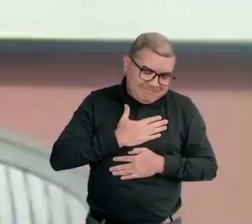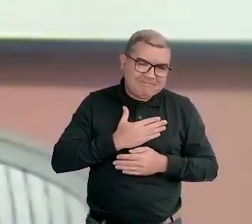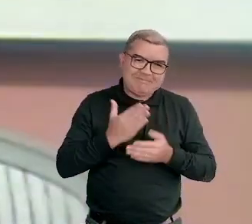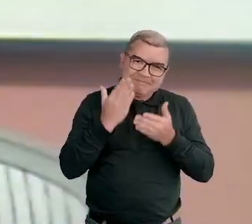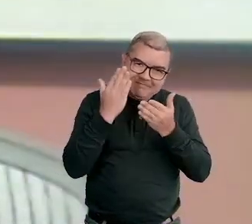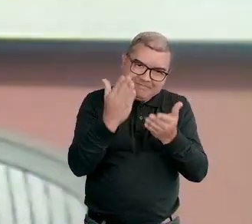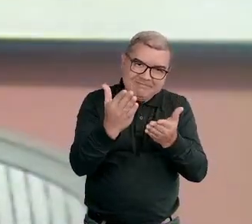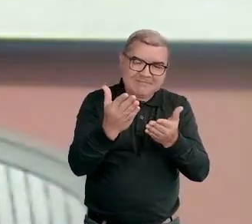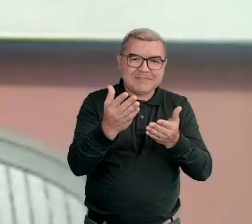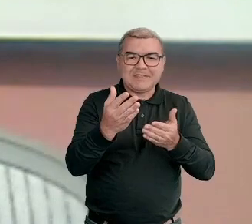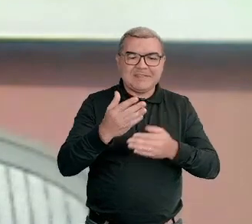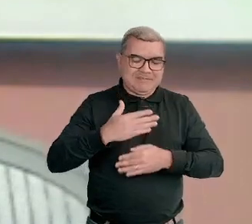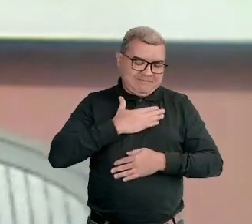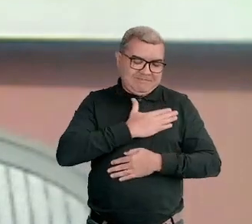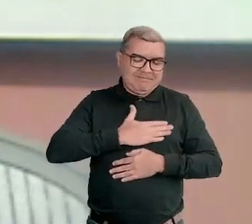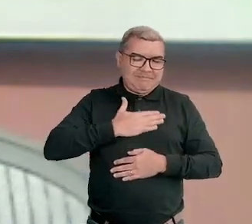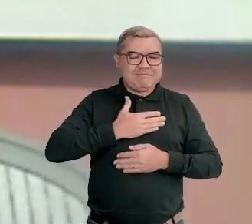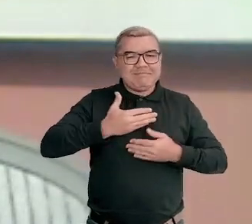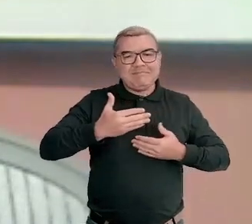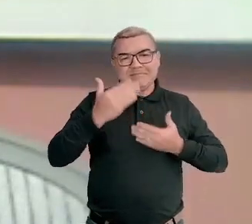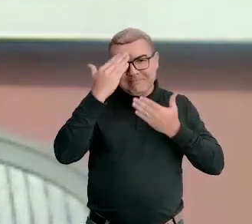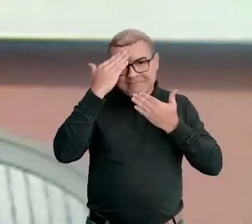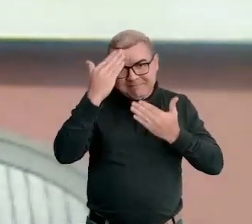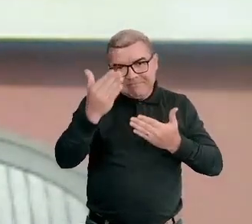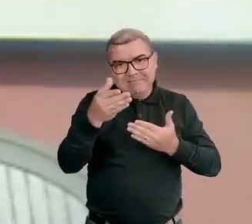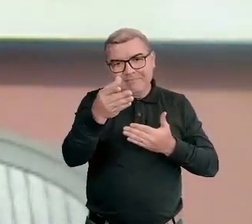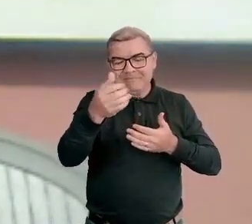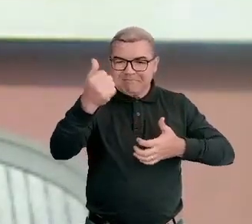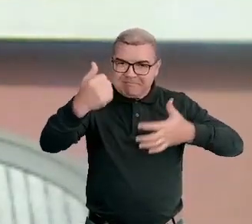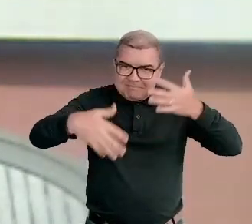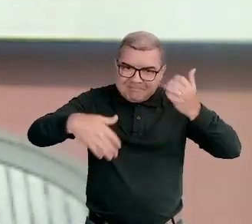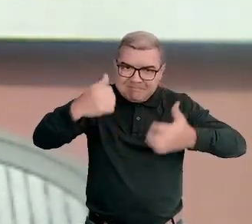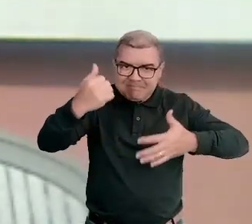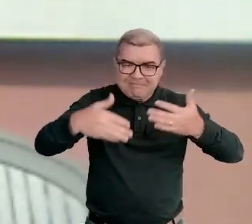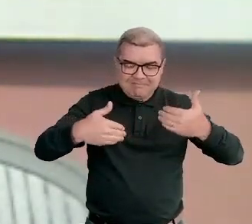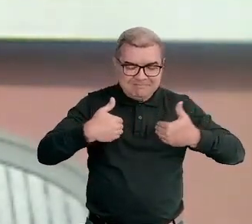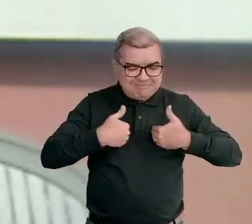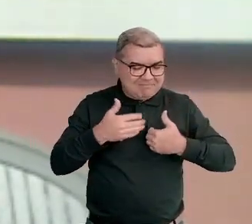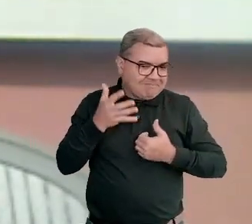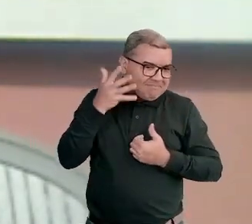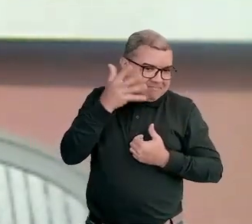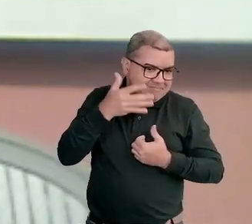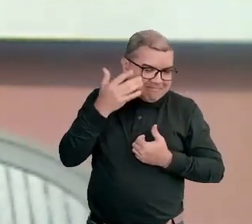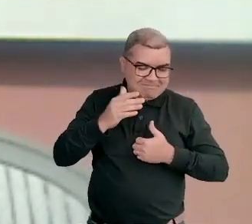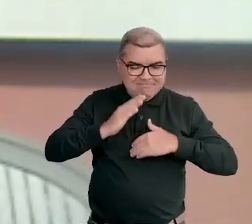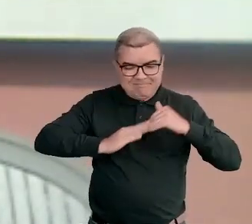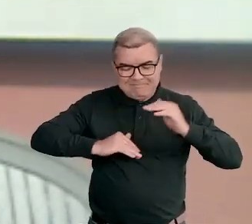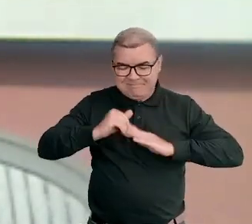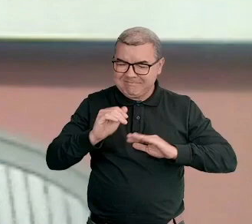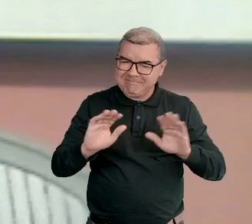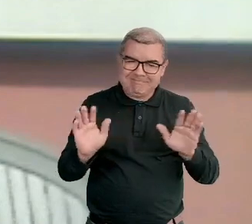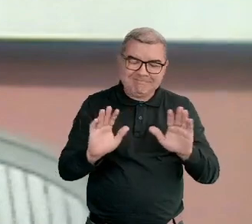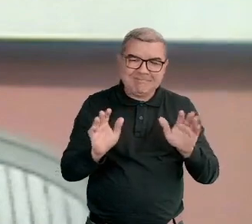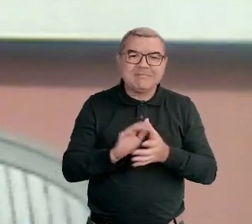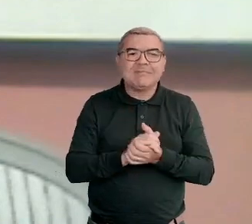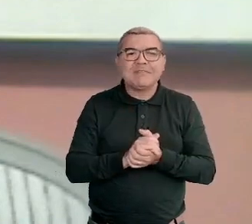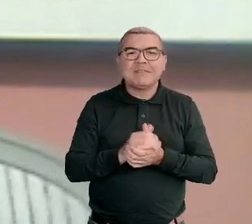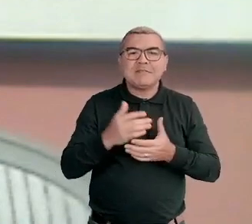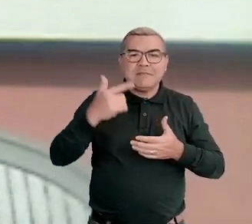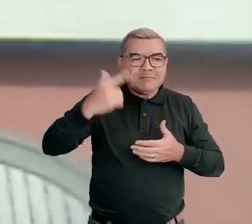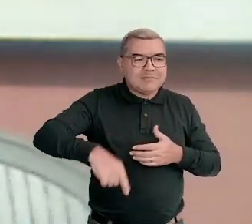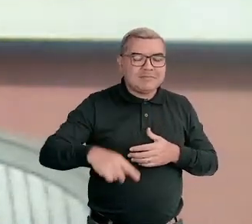né? Então, agradeço ao Arnaldo as palavras generosas e ao Paulo César pelo convite, ao